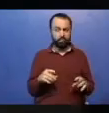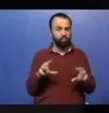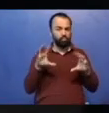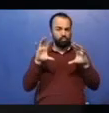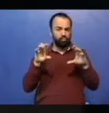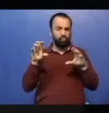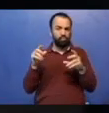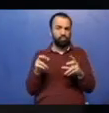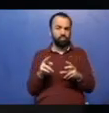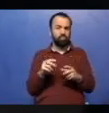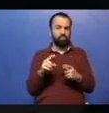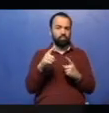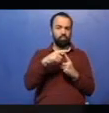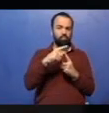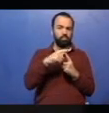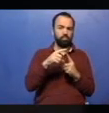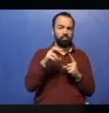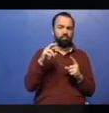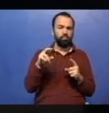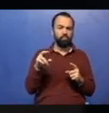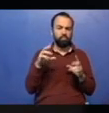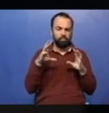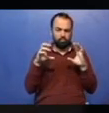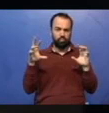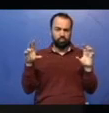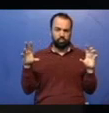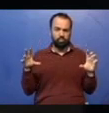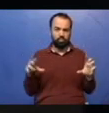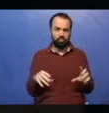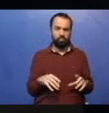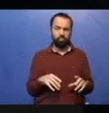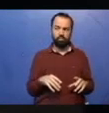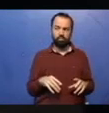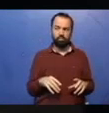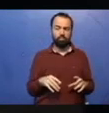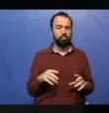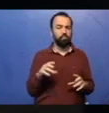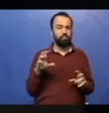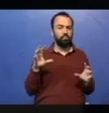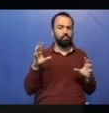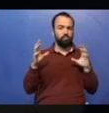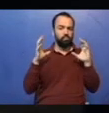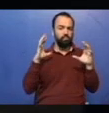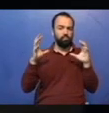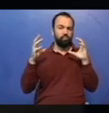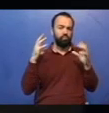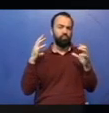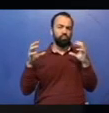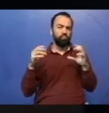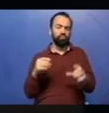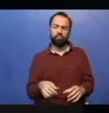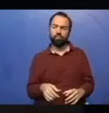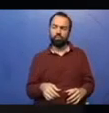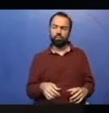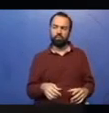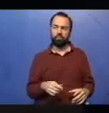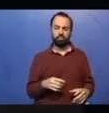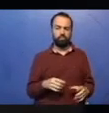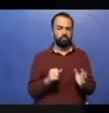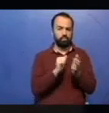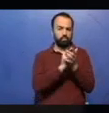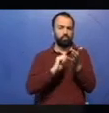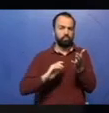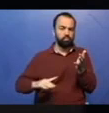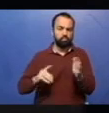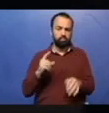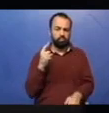tipos de nuvens, na página 268, as nuvens e o tempo. Vamos fazer a atividade 1 da